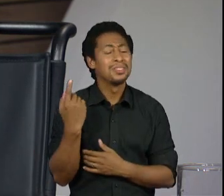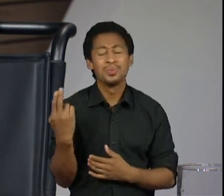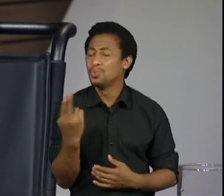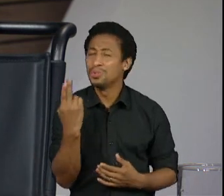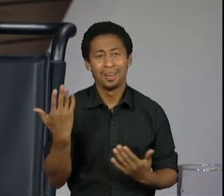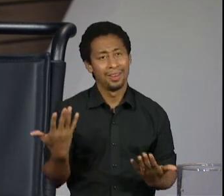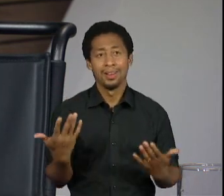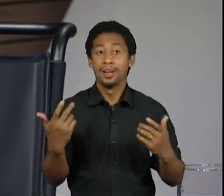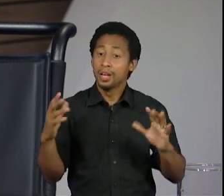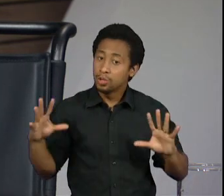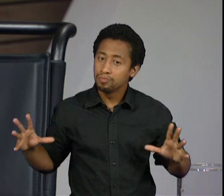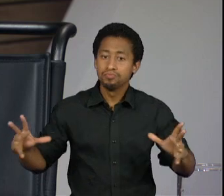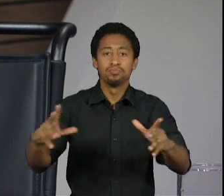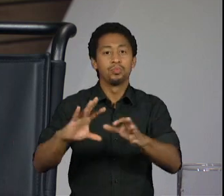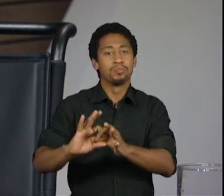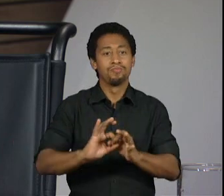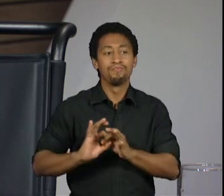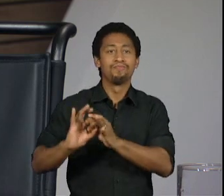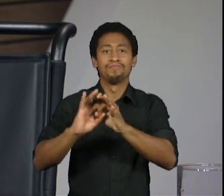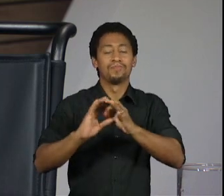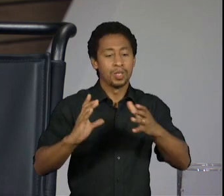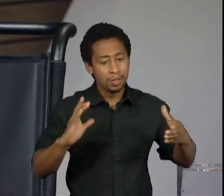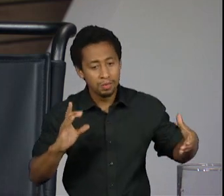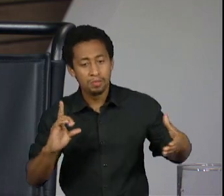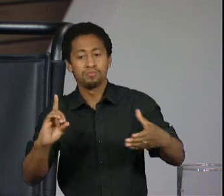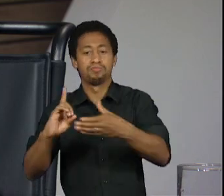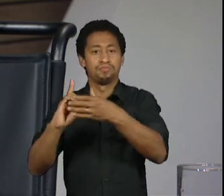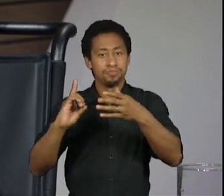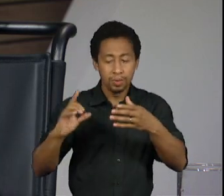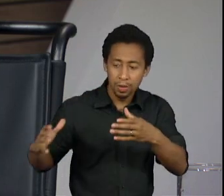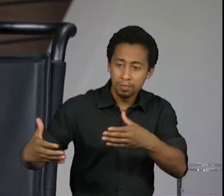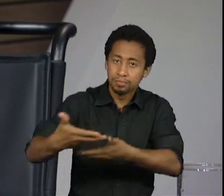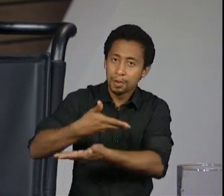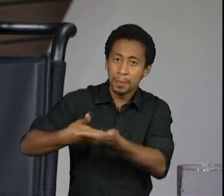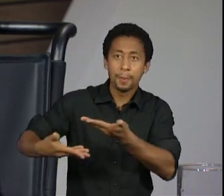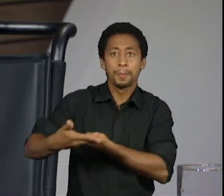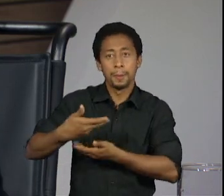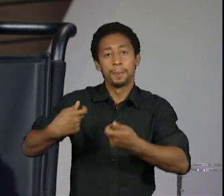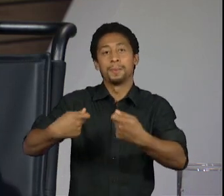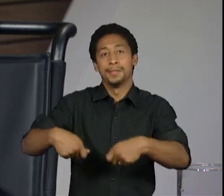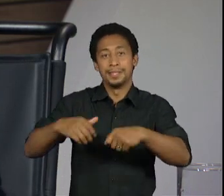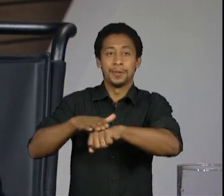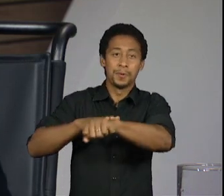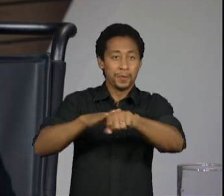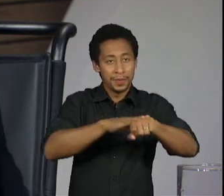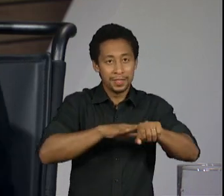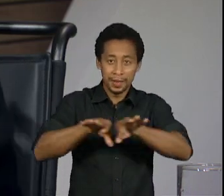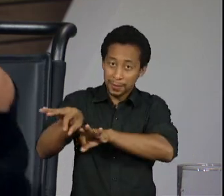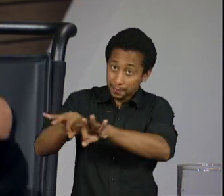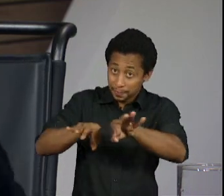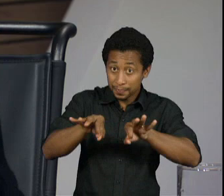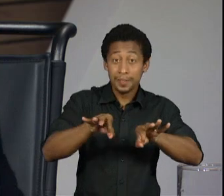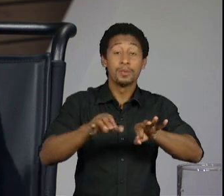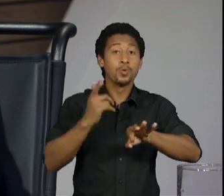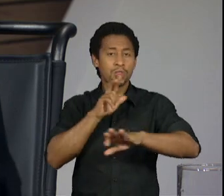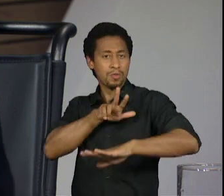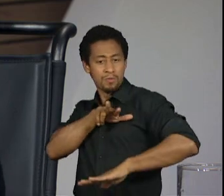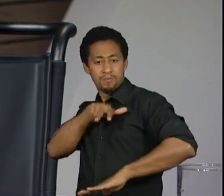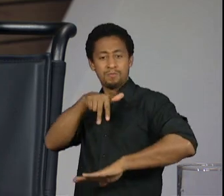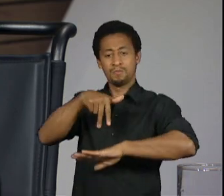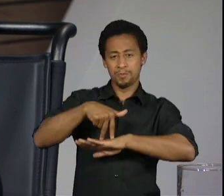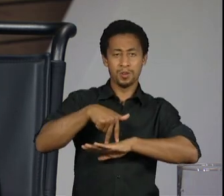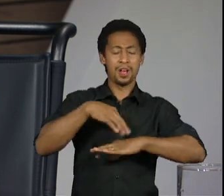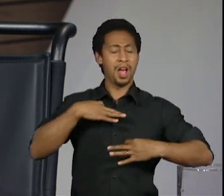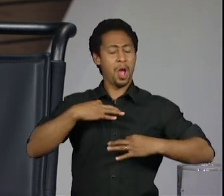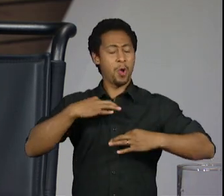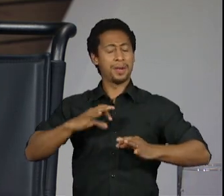isso juntas, a gente só vai transformar a nossa realidade se a gente começa a fazer essas conversas e se organiza para ocupar a cidade com a roupa que a gente